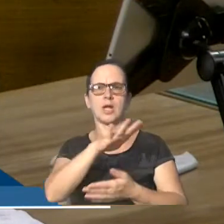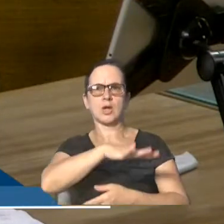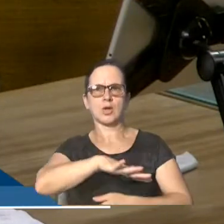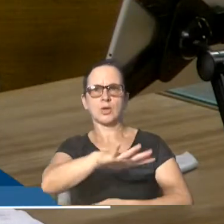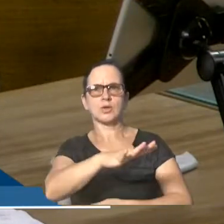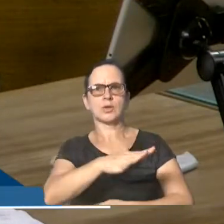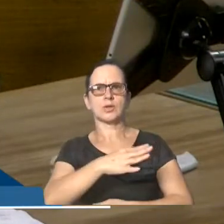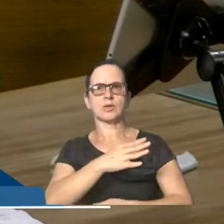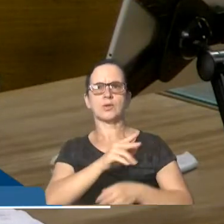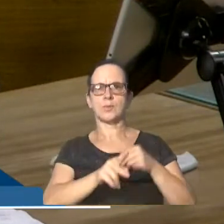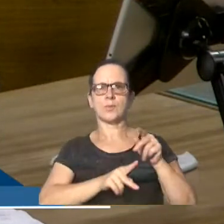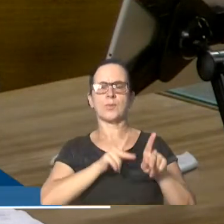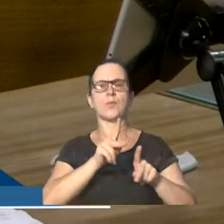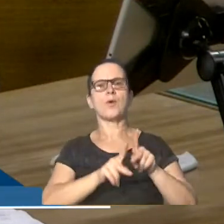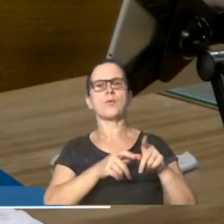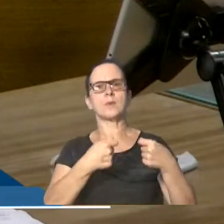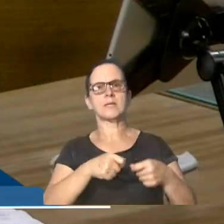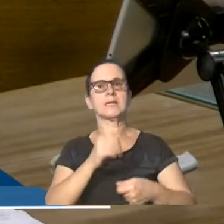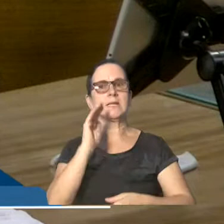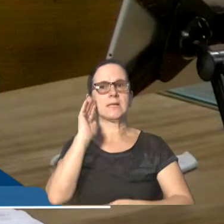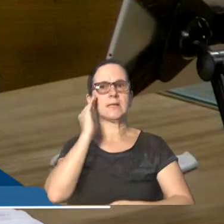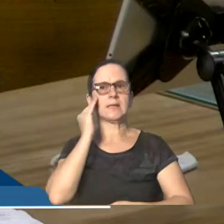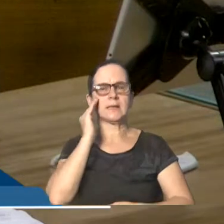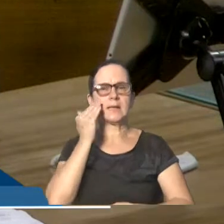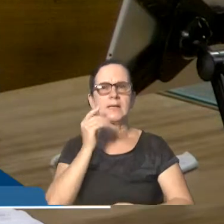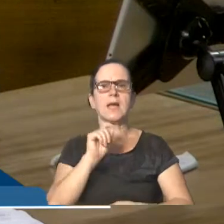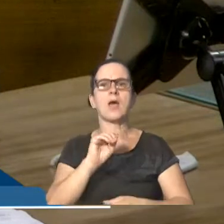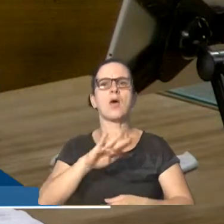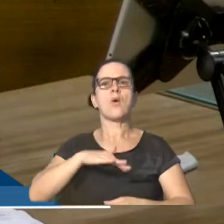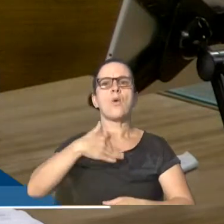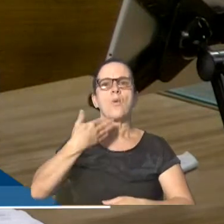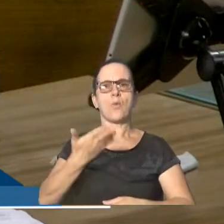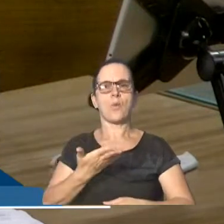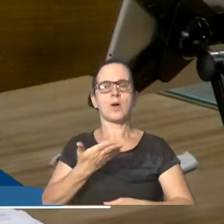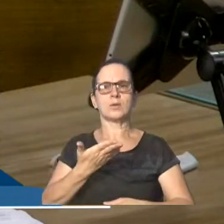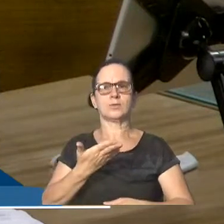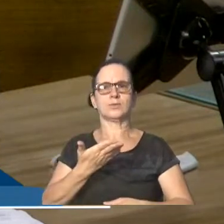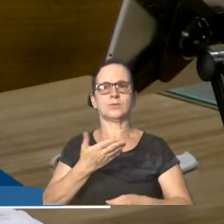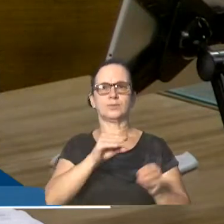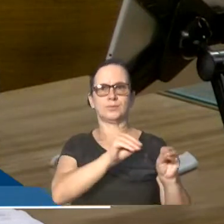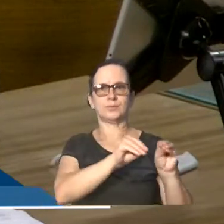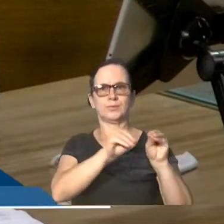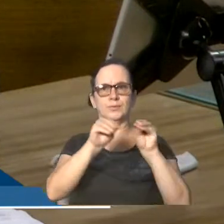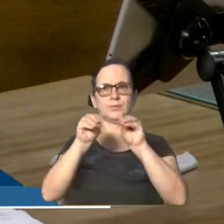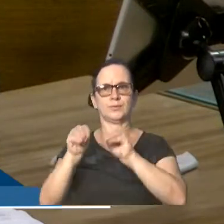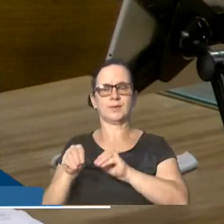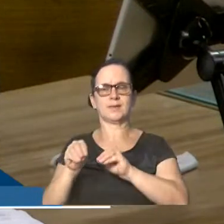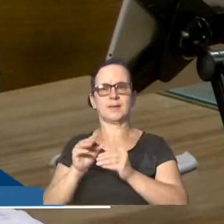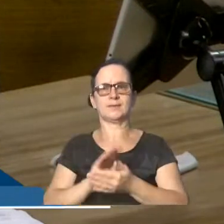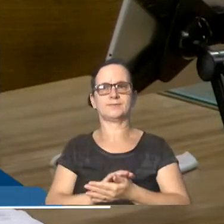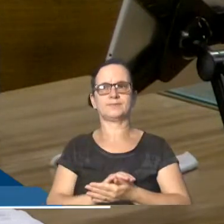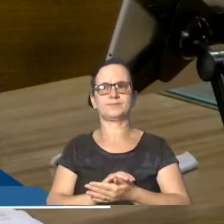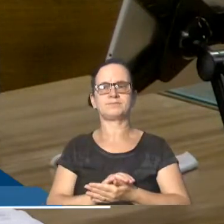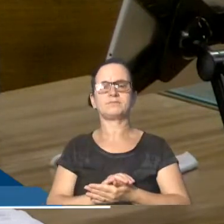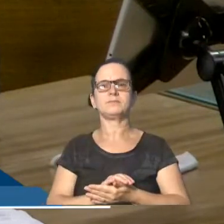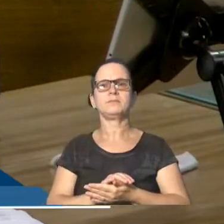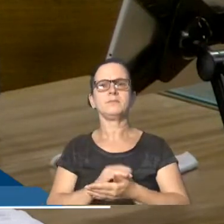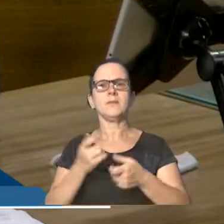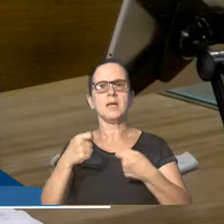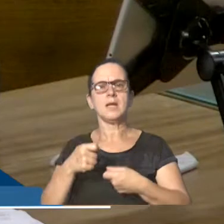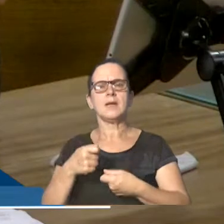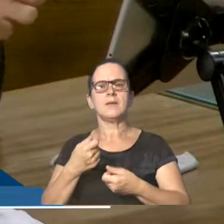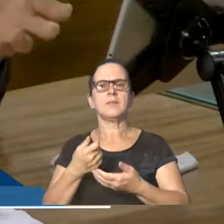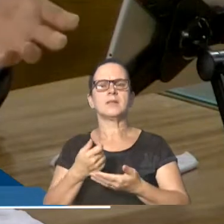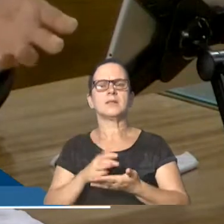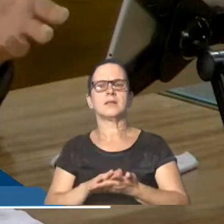população hoje precisa também, vereador Tinho, é entender quando é que eles vão sair dali. Né? A CDO precisa dar um parecer,